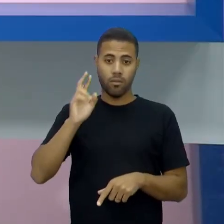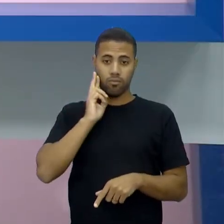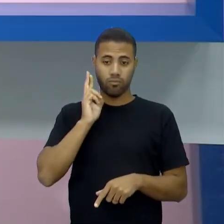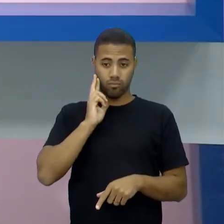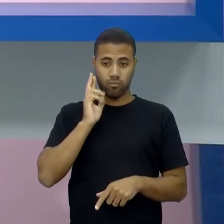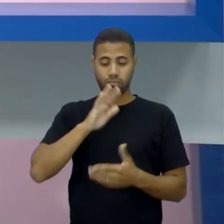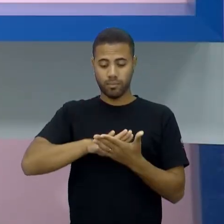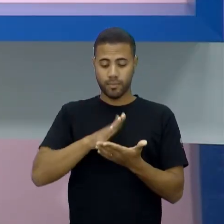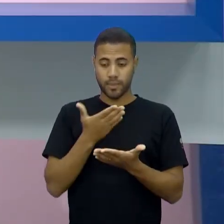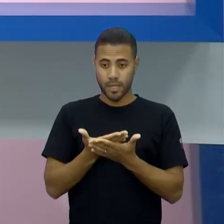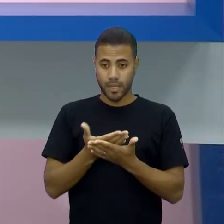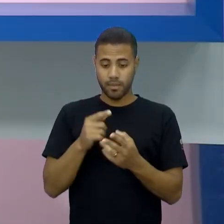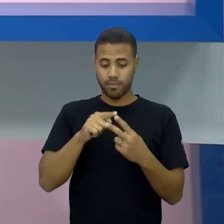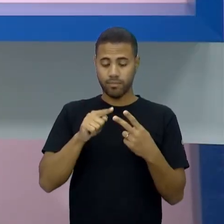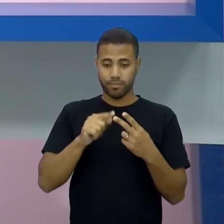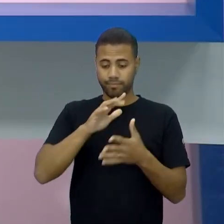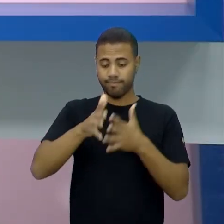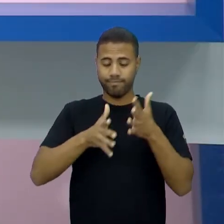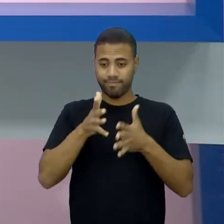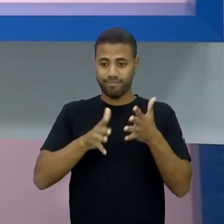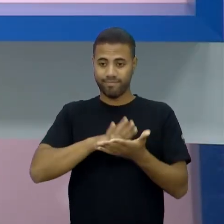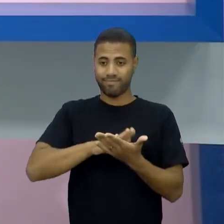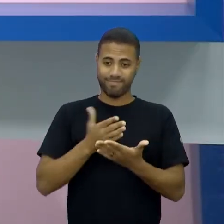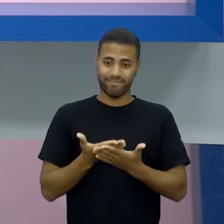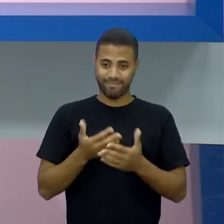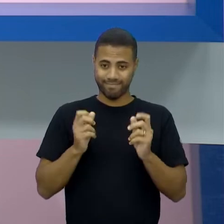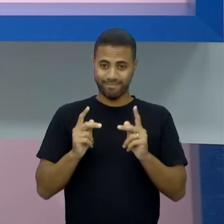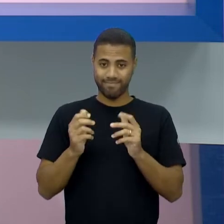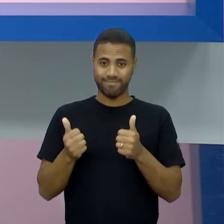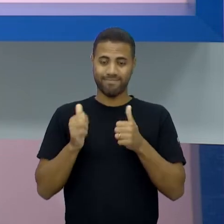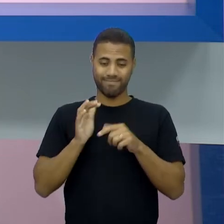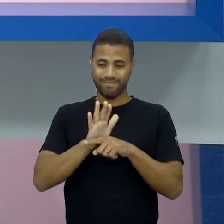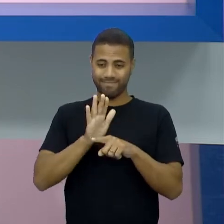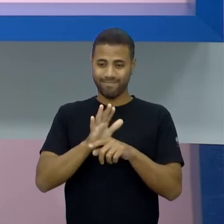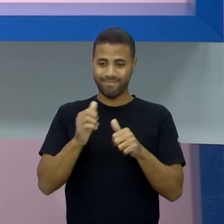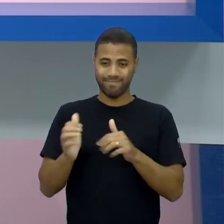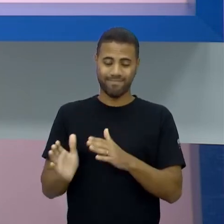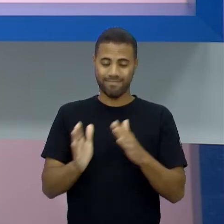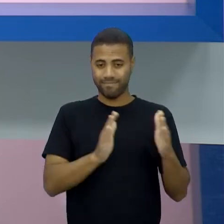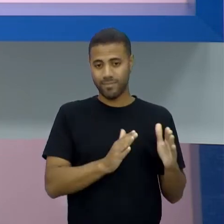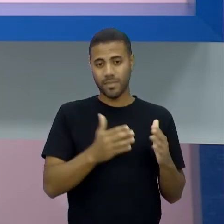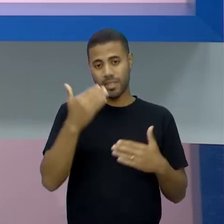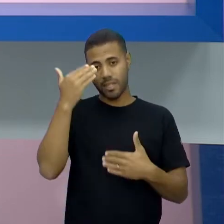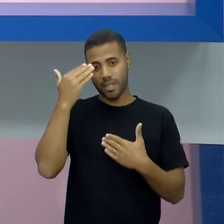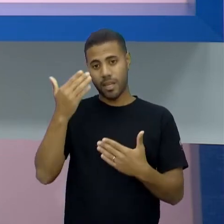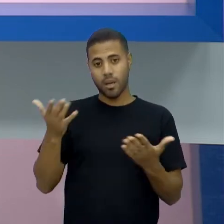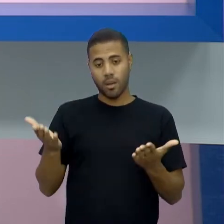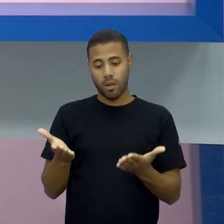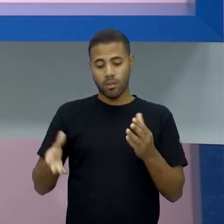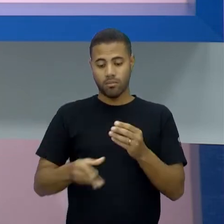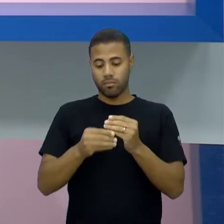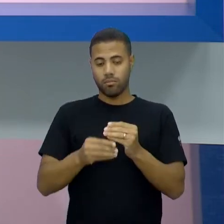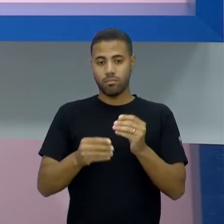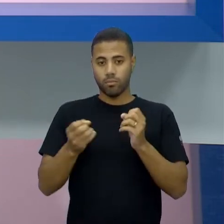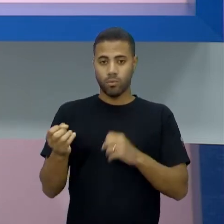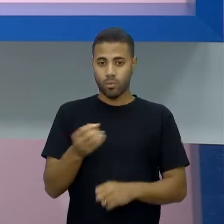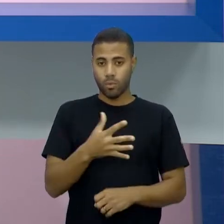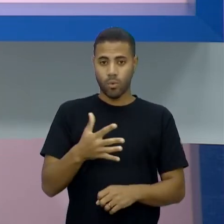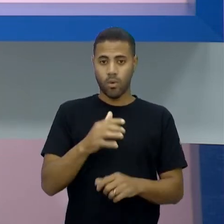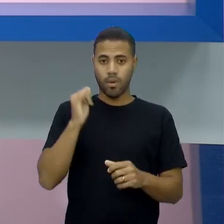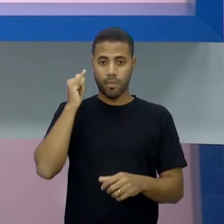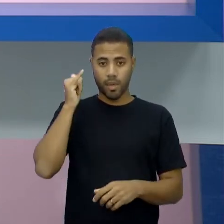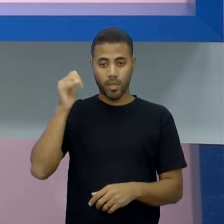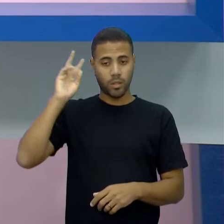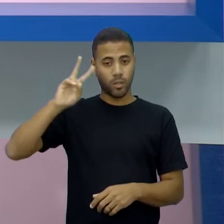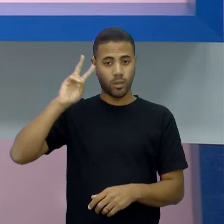Libras me ajudando, beleza? Então, vamos começar um conteúdo novo sobre as narrativas históricas e a sua